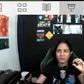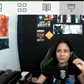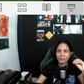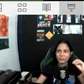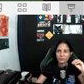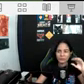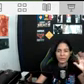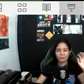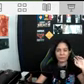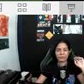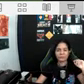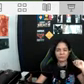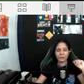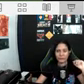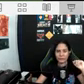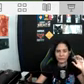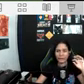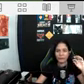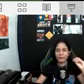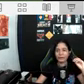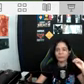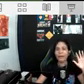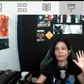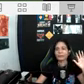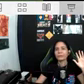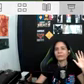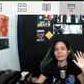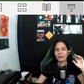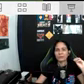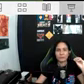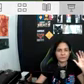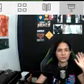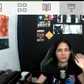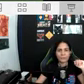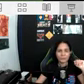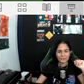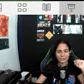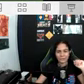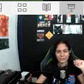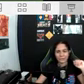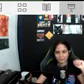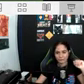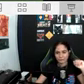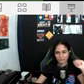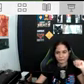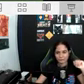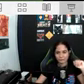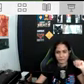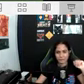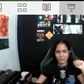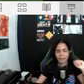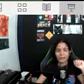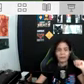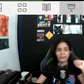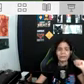supor, a média de altura dos alunos lá da Santa Emília é 1 metro, vamos supor que seja 1,70 m.